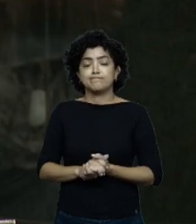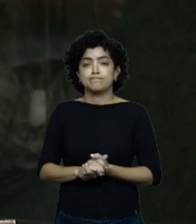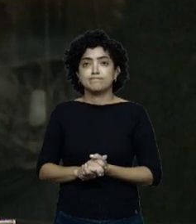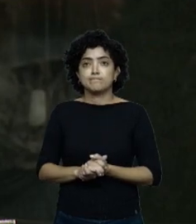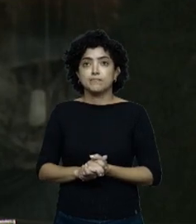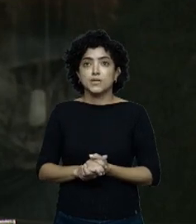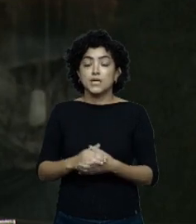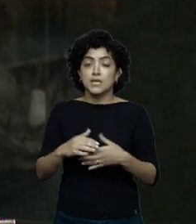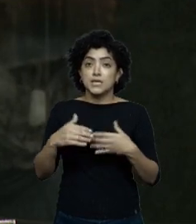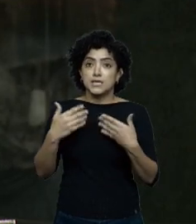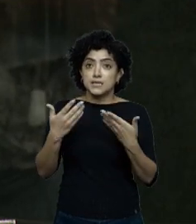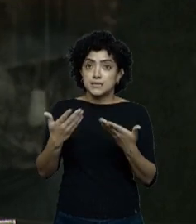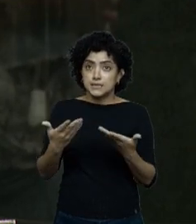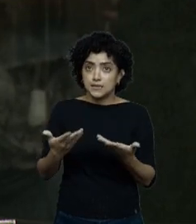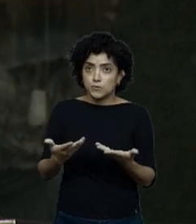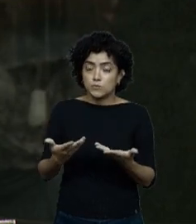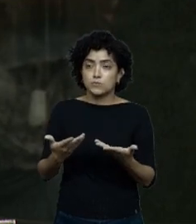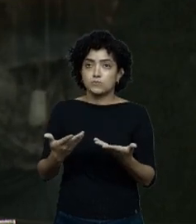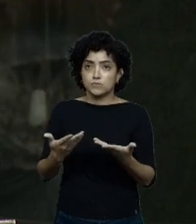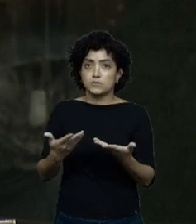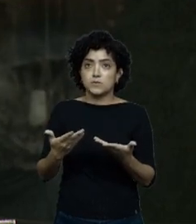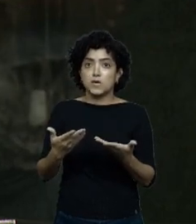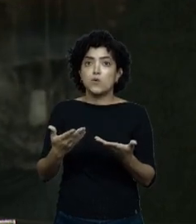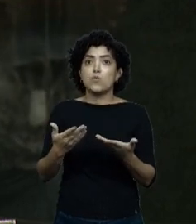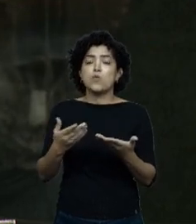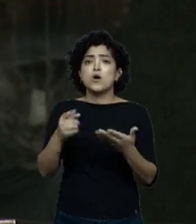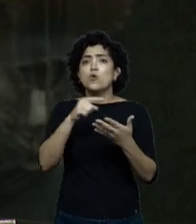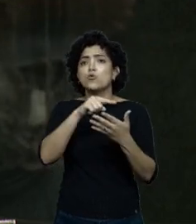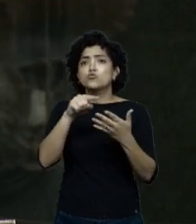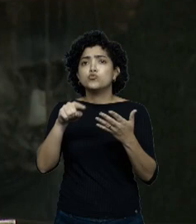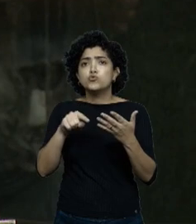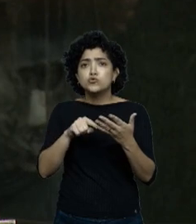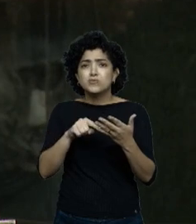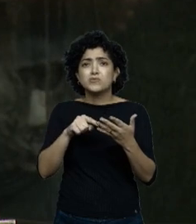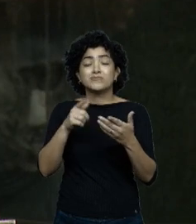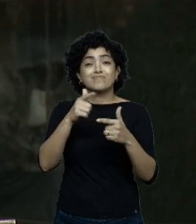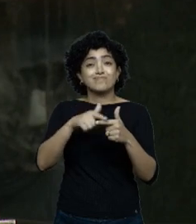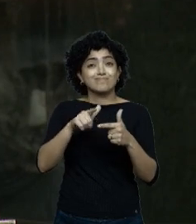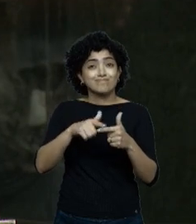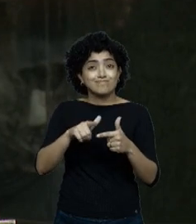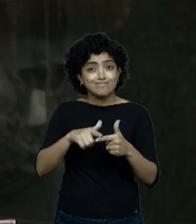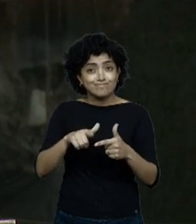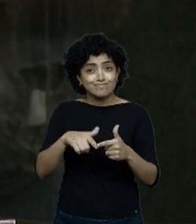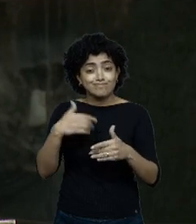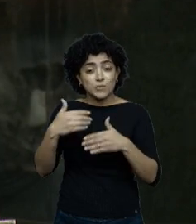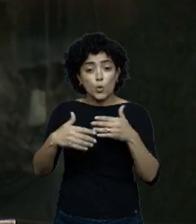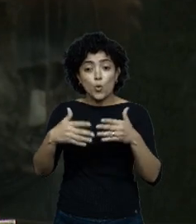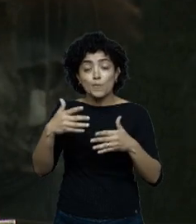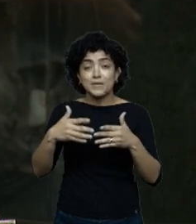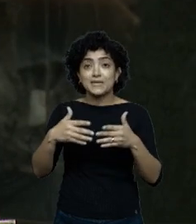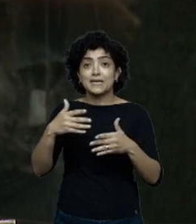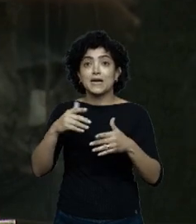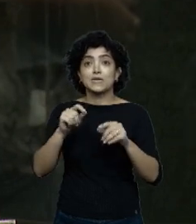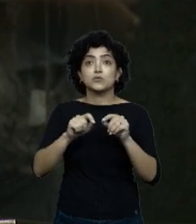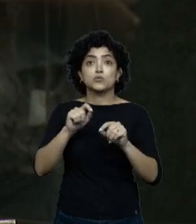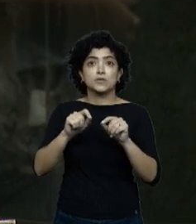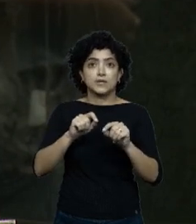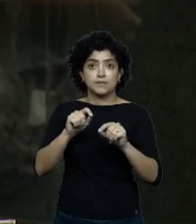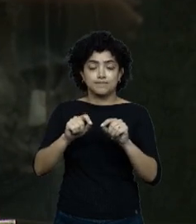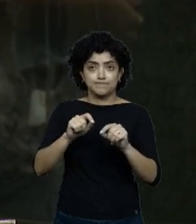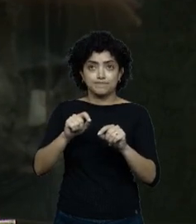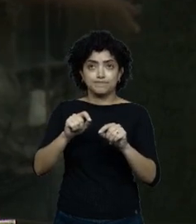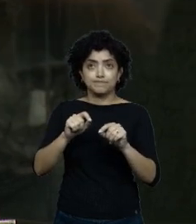Então eu acho que um dos pontos mais complicados que foi desse processo seletivo foi